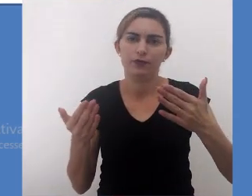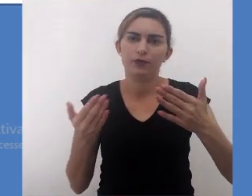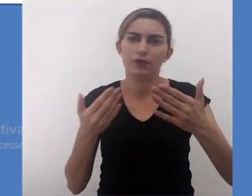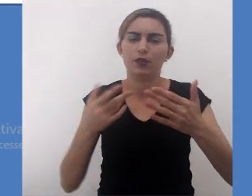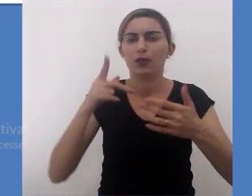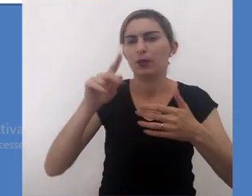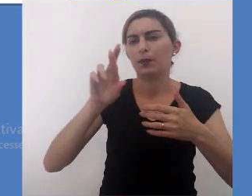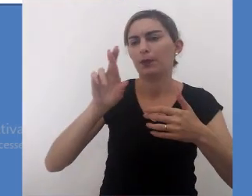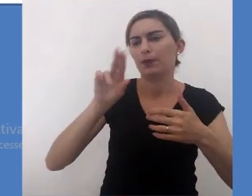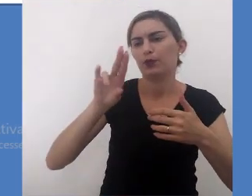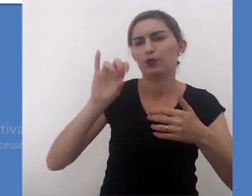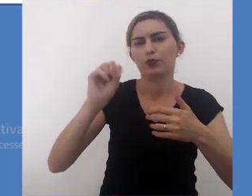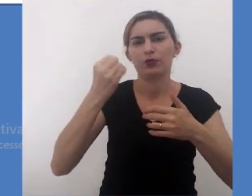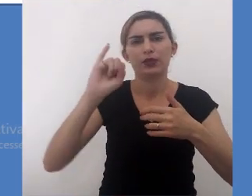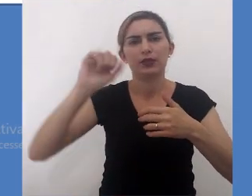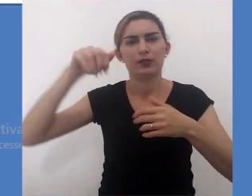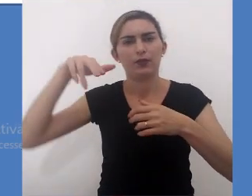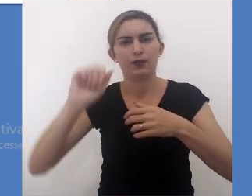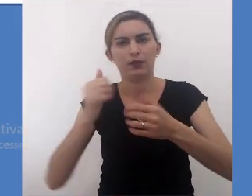Greco-Franco-Prussiana,